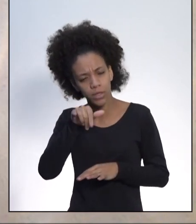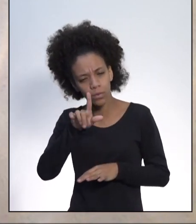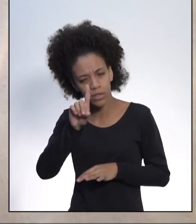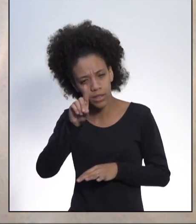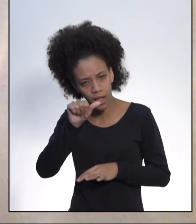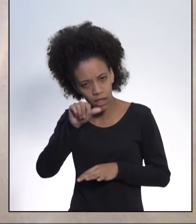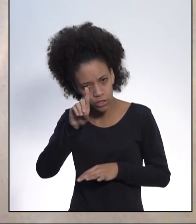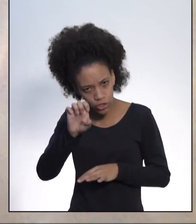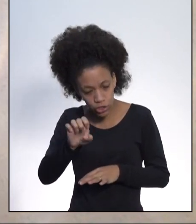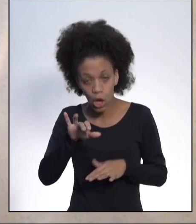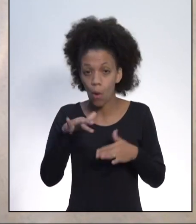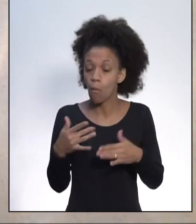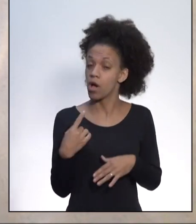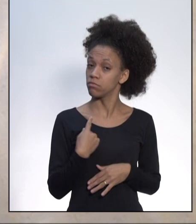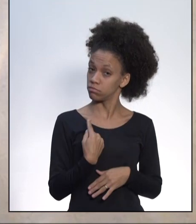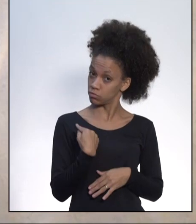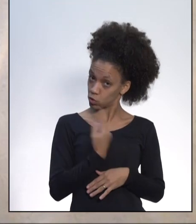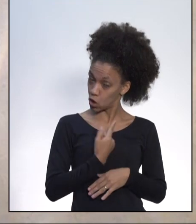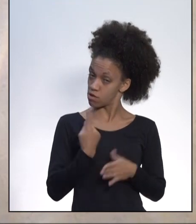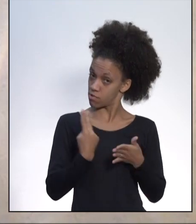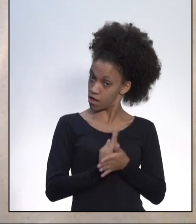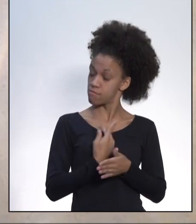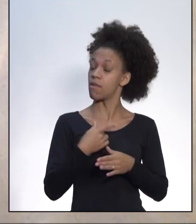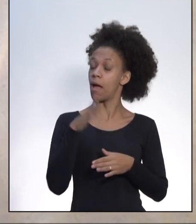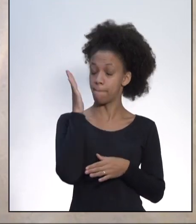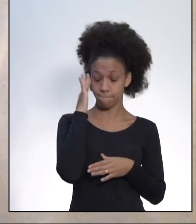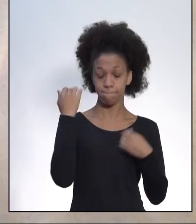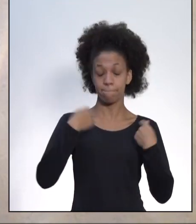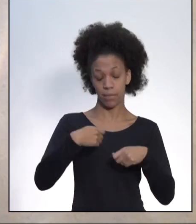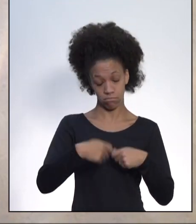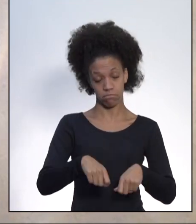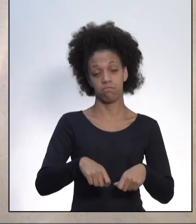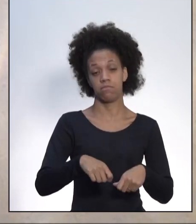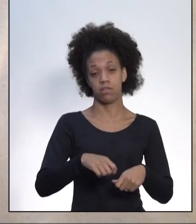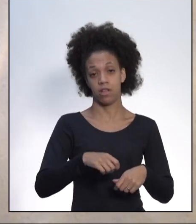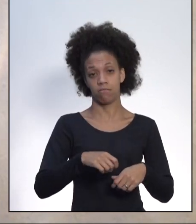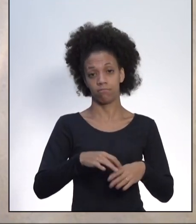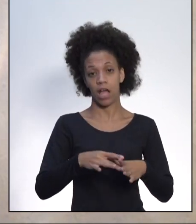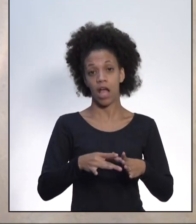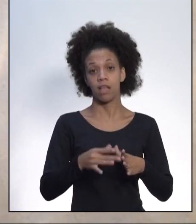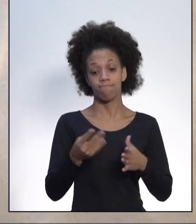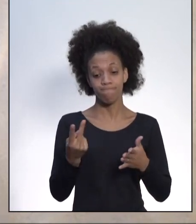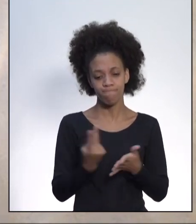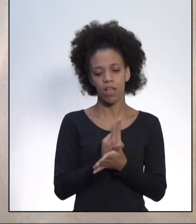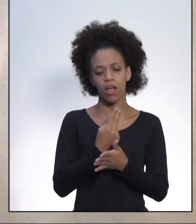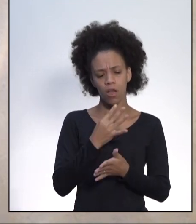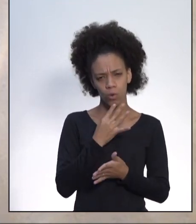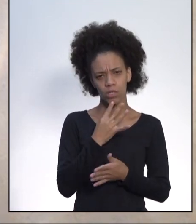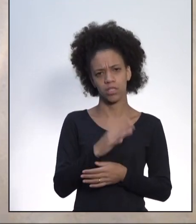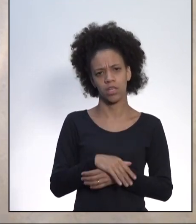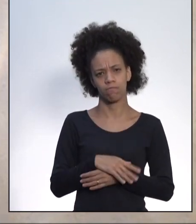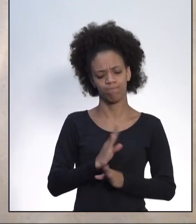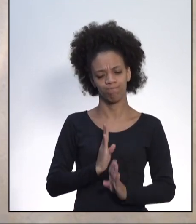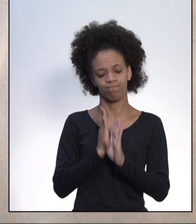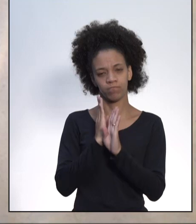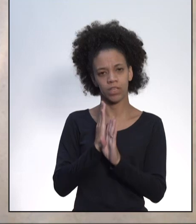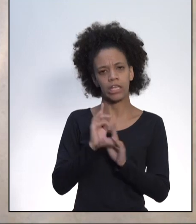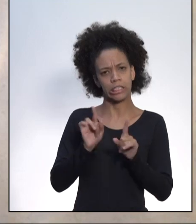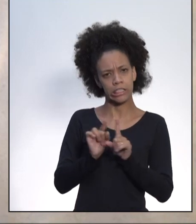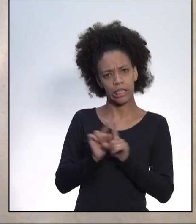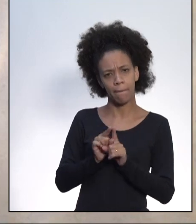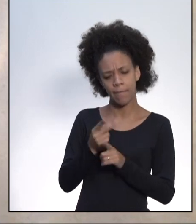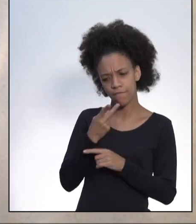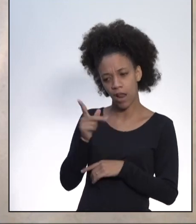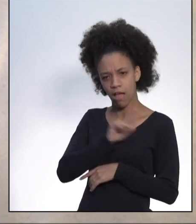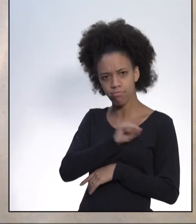gente erra, né, também tem que saber reconhecer o nosso erro, a gente tem que saber dizer não, entendeu? Então, naquele momento de dificuldade,